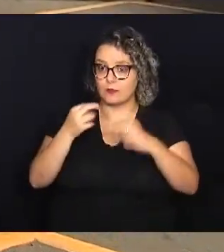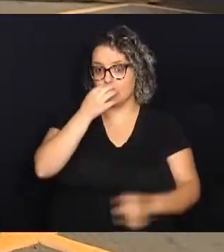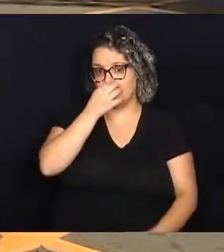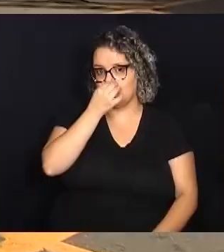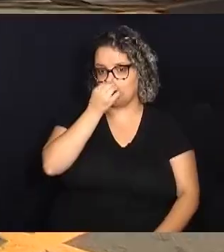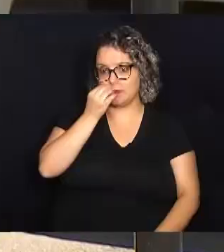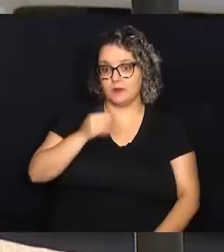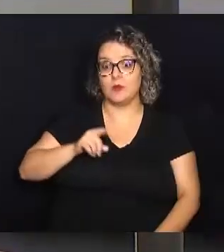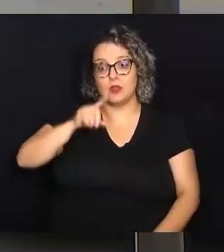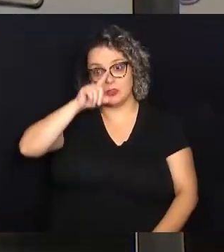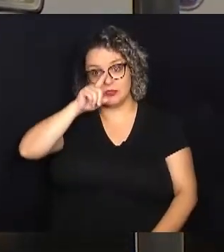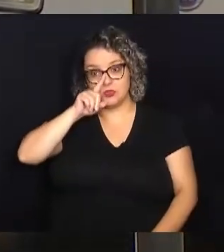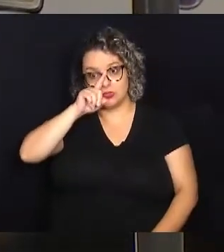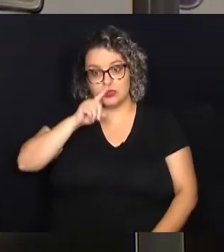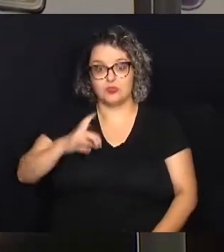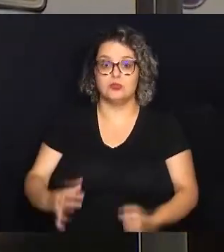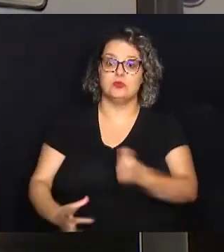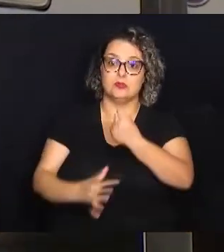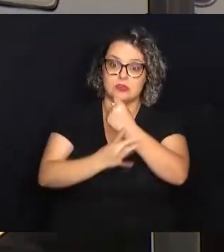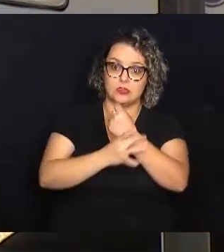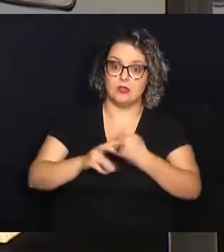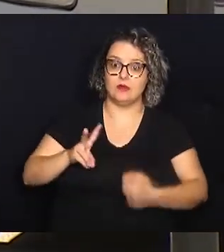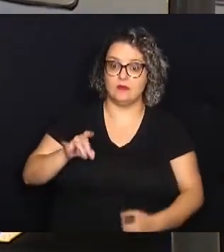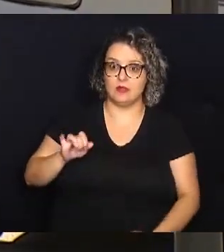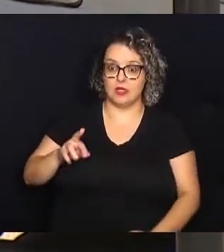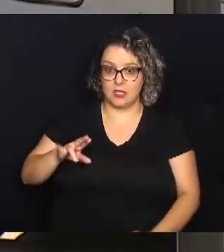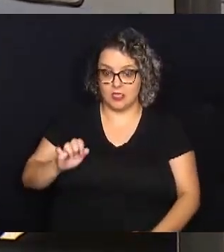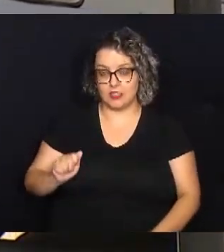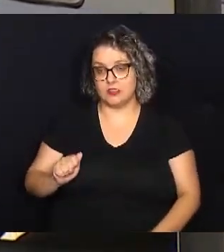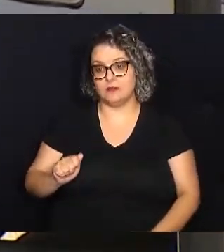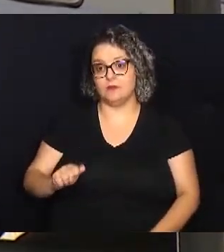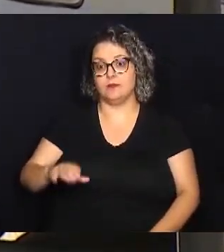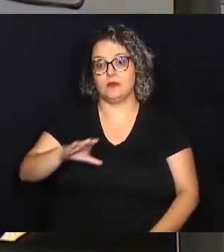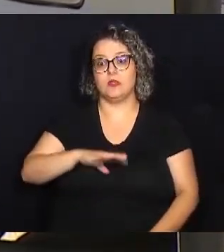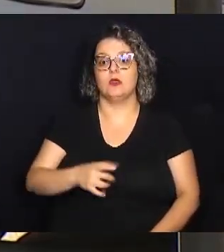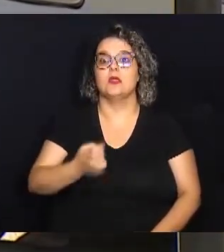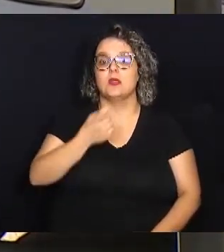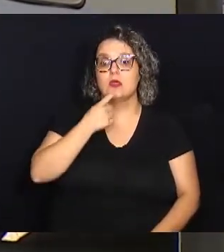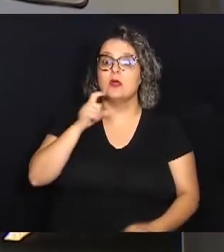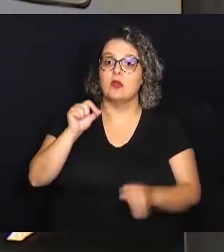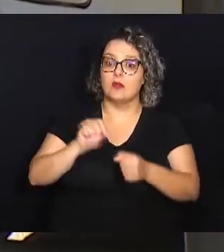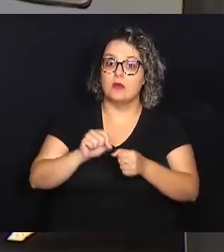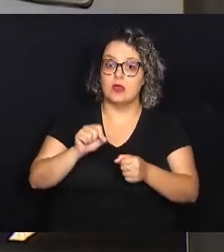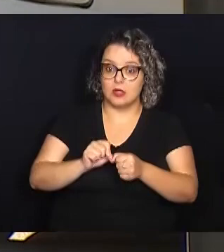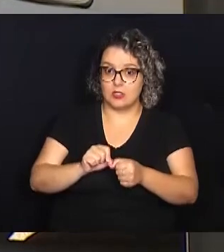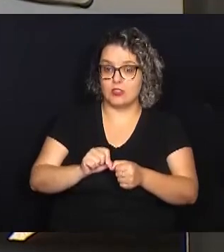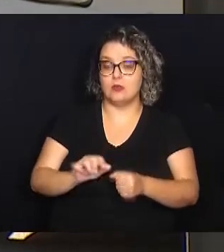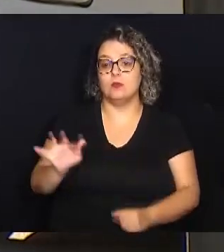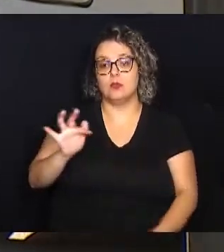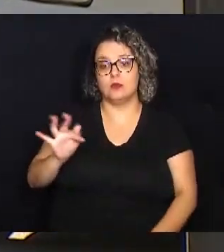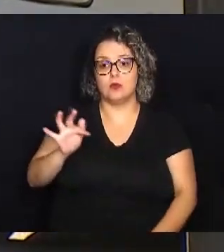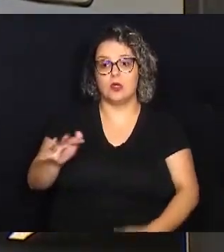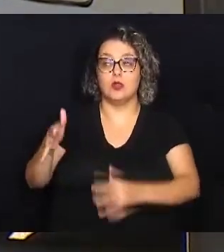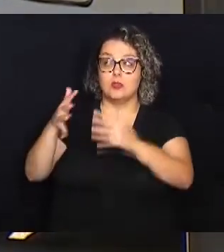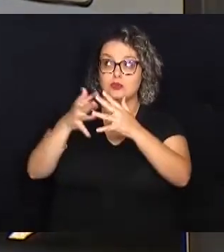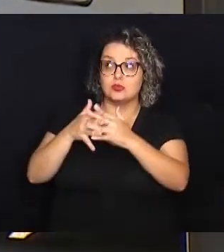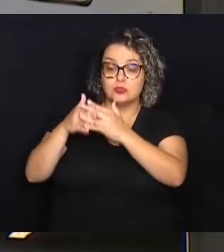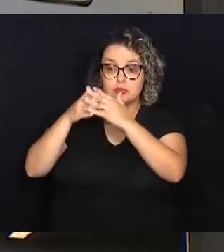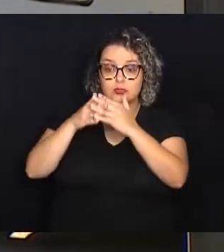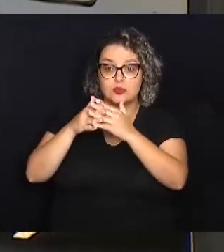observacional fatores de risco em segurança viá em Campinas realizado por uma universidade